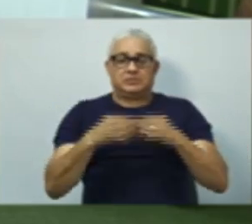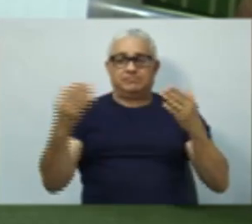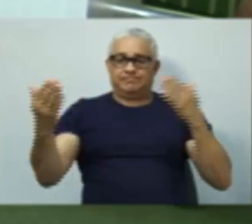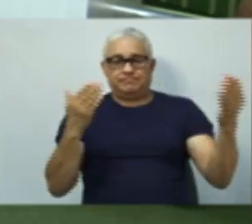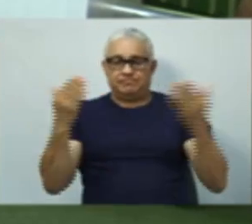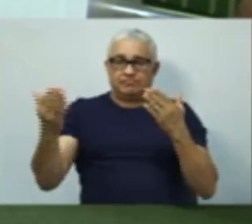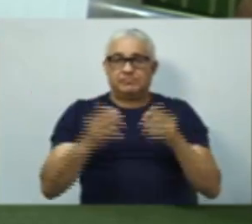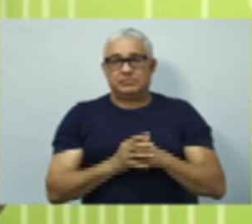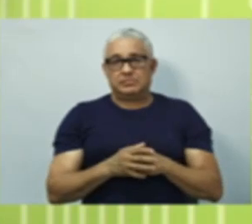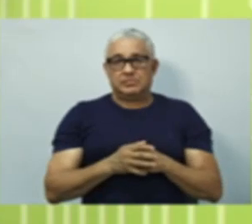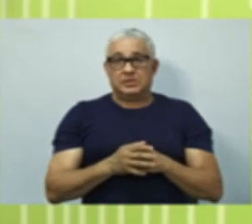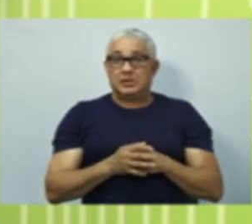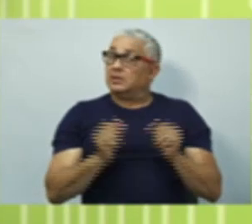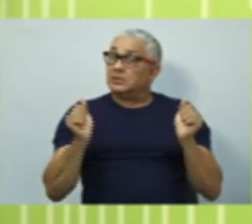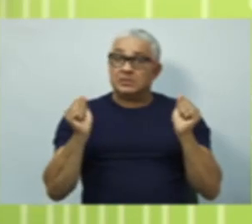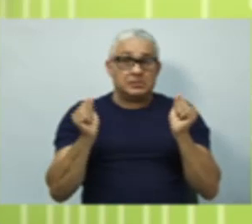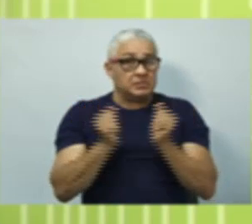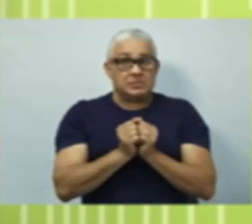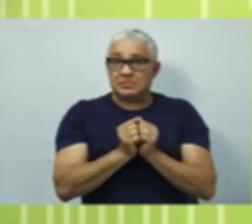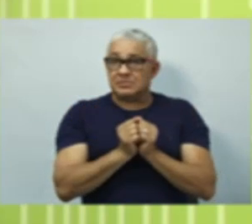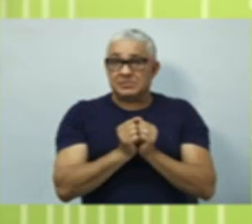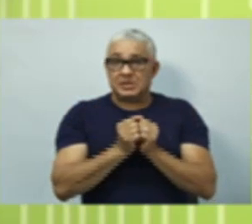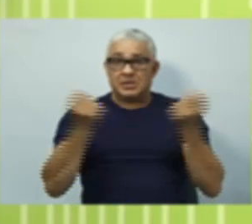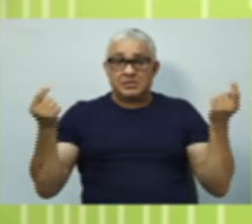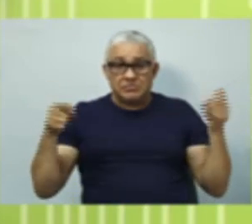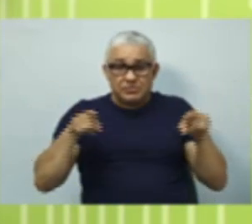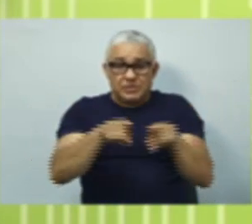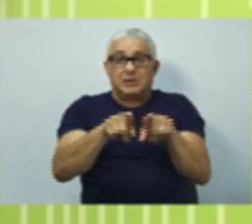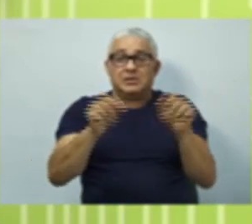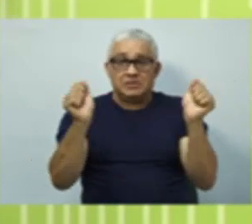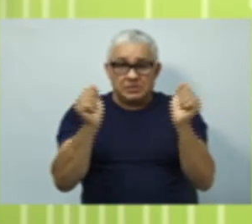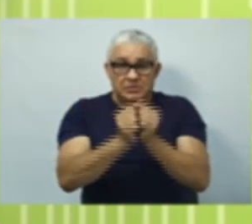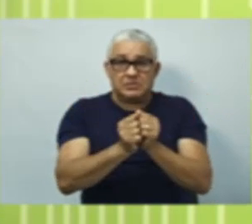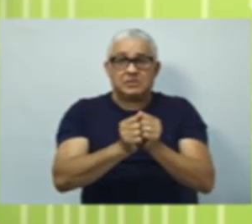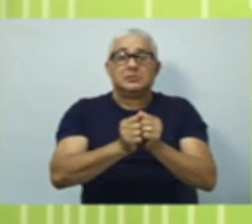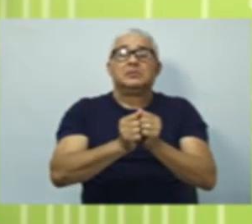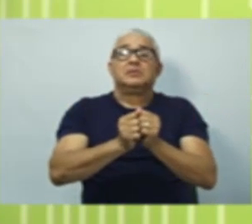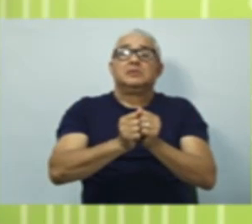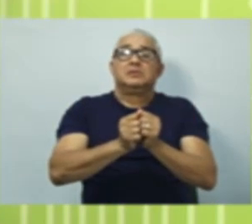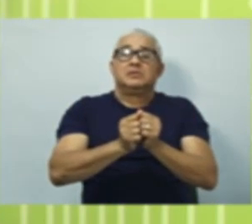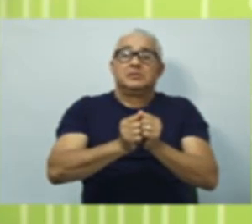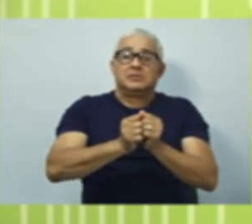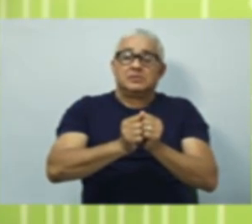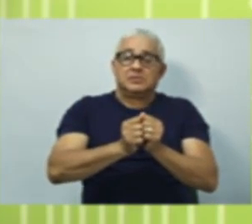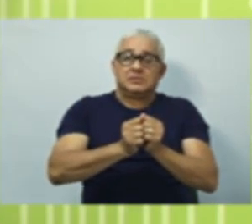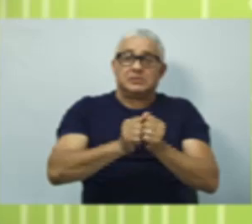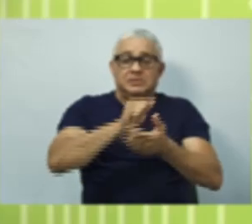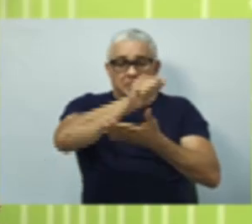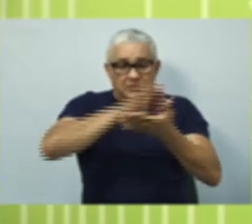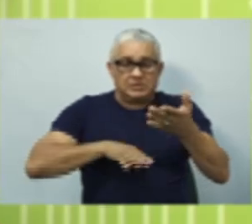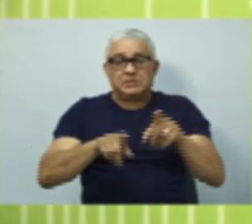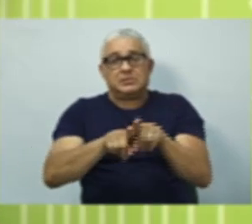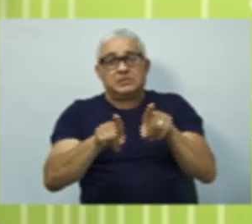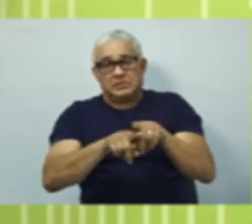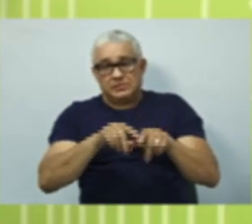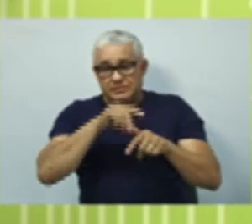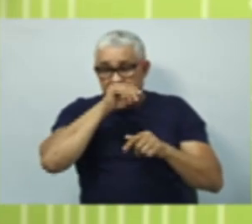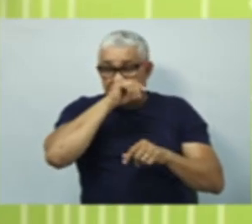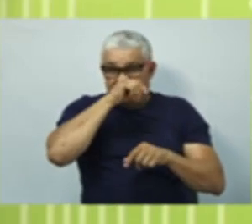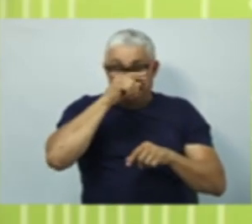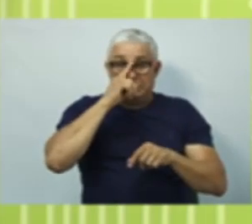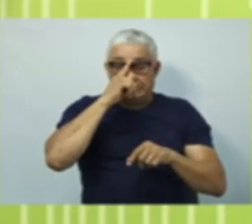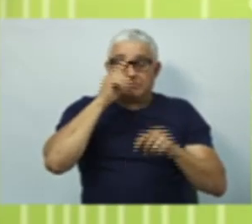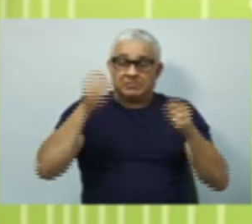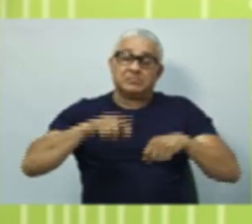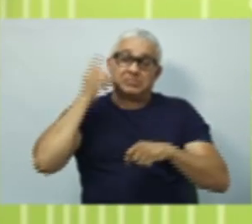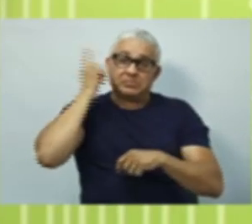É simultâneo à execução das atividades. É ao mesmo tempo ali que nós vamos estar tendo as atividades que nós vamos